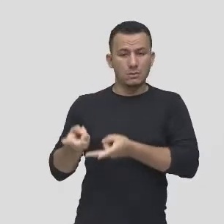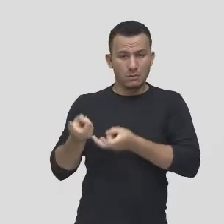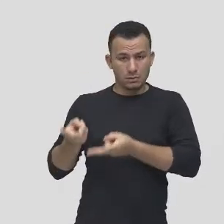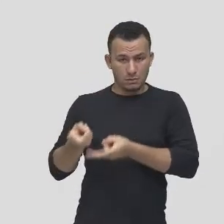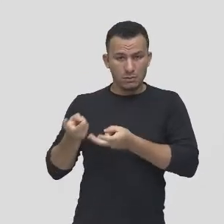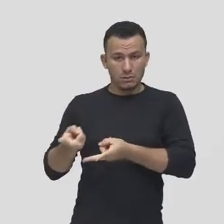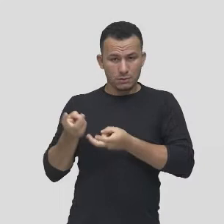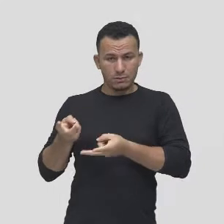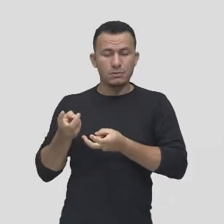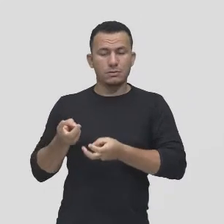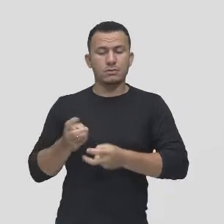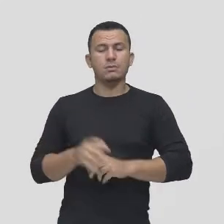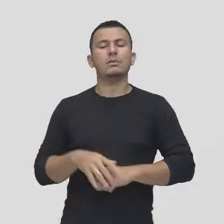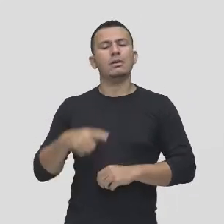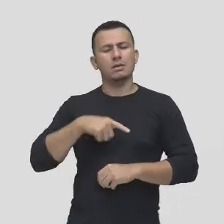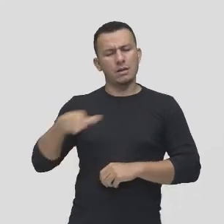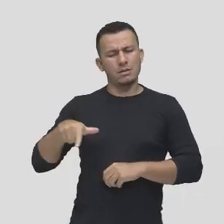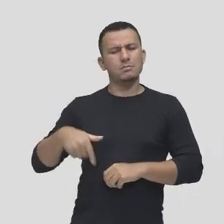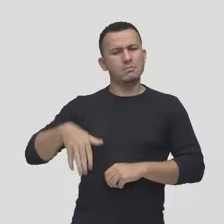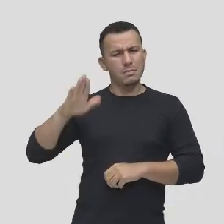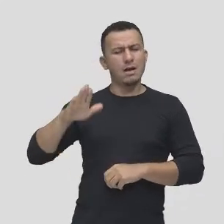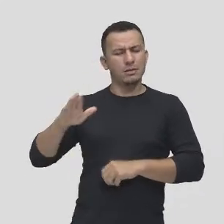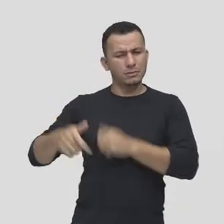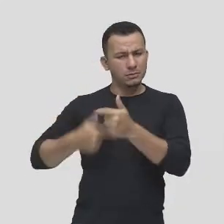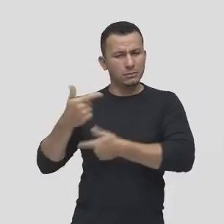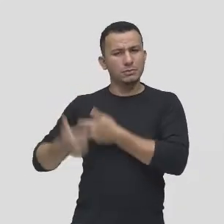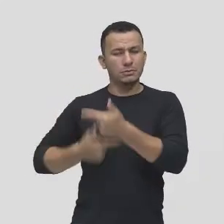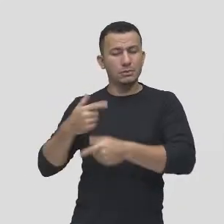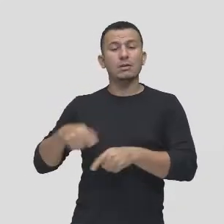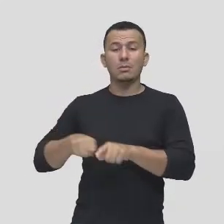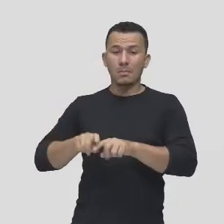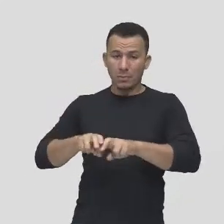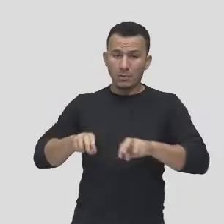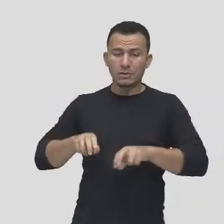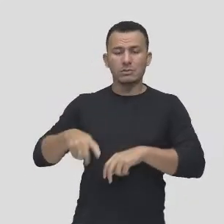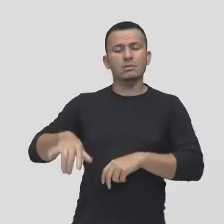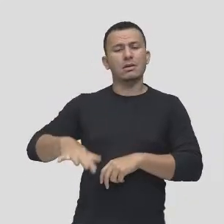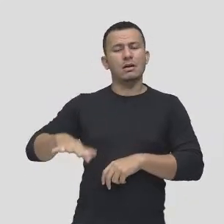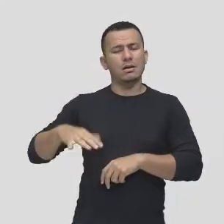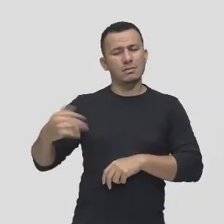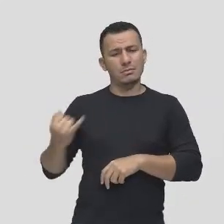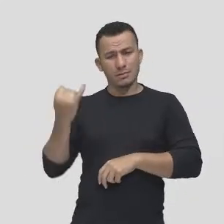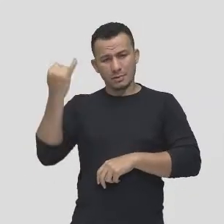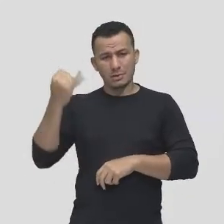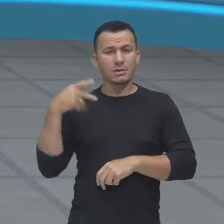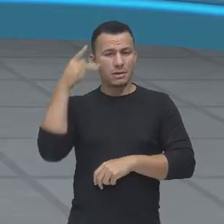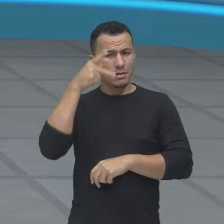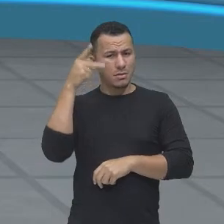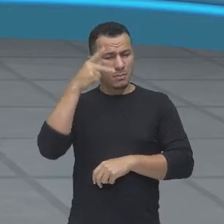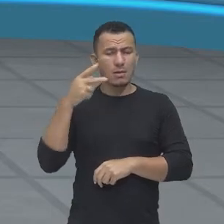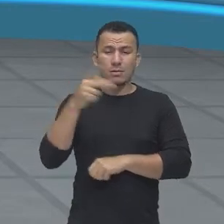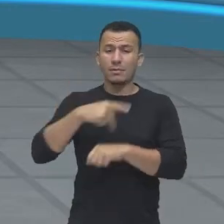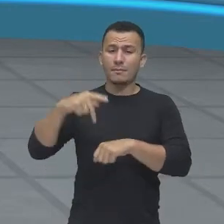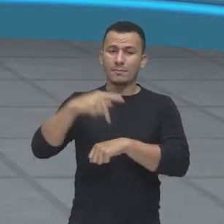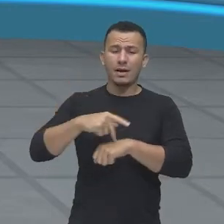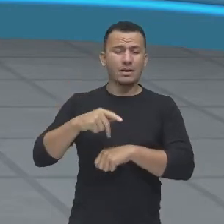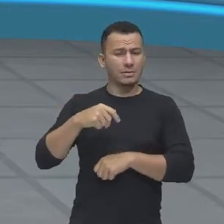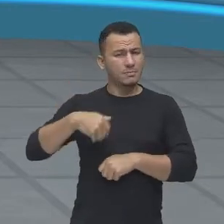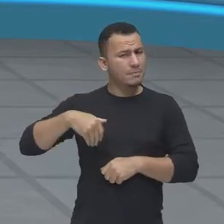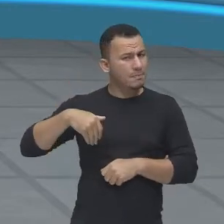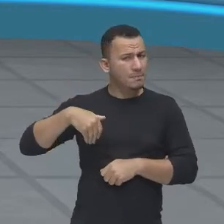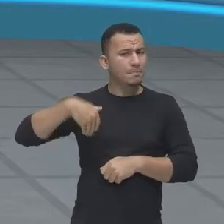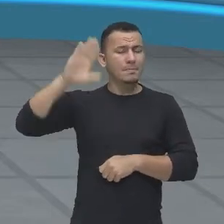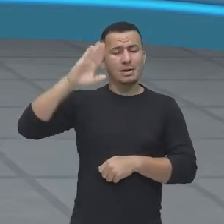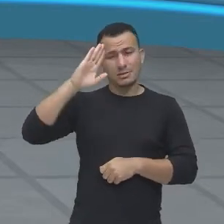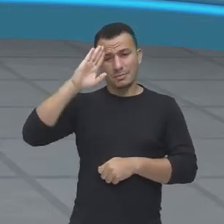da Cracóvia e da Silésia, são áreas importantes lá para o território polonês. A Polônia que é um país que até hoje ainda é um dos maiores